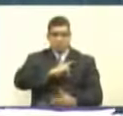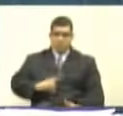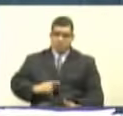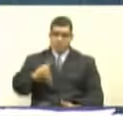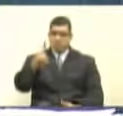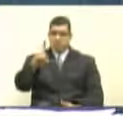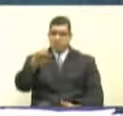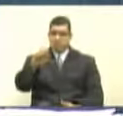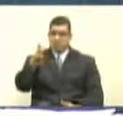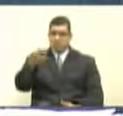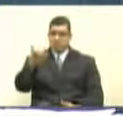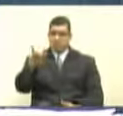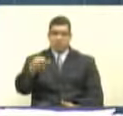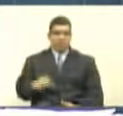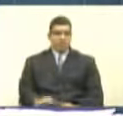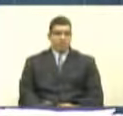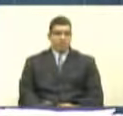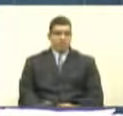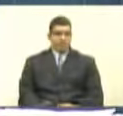Almeida.